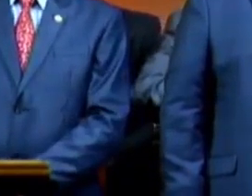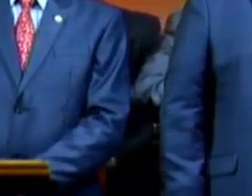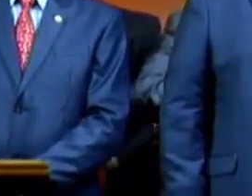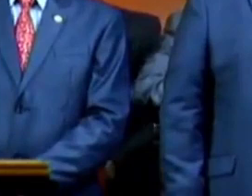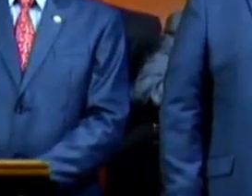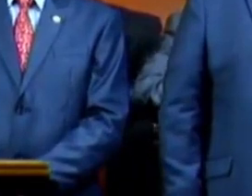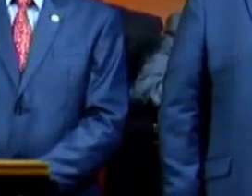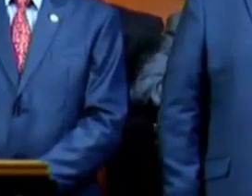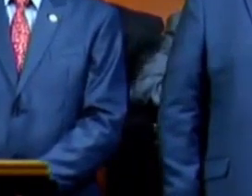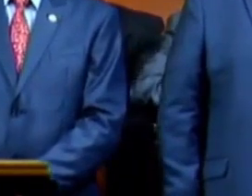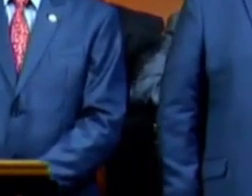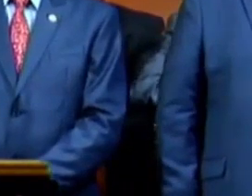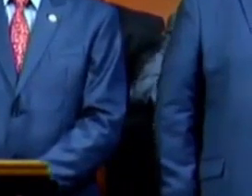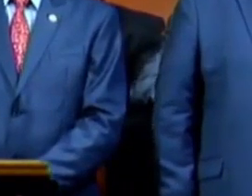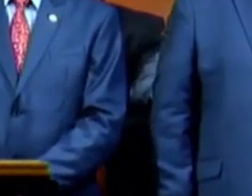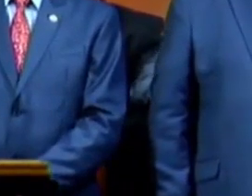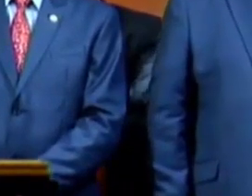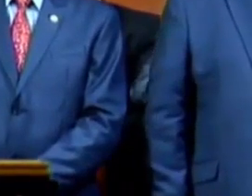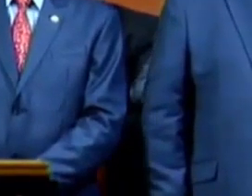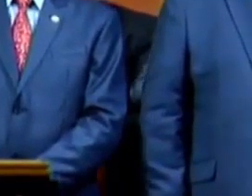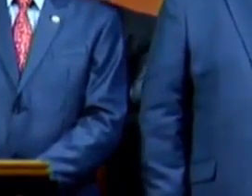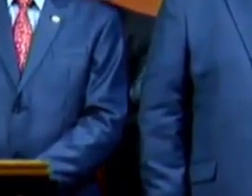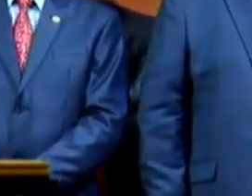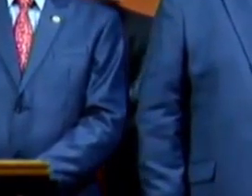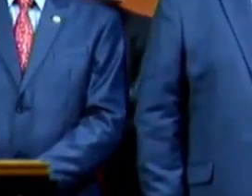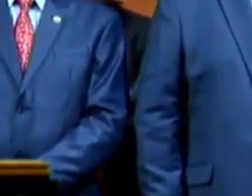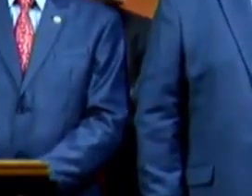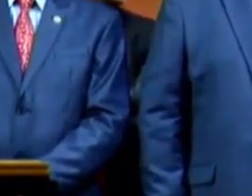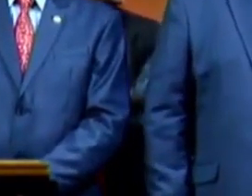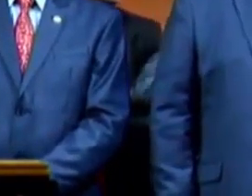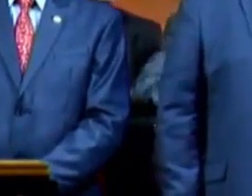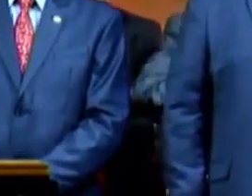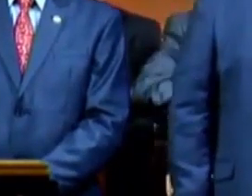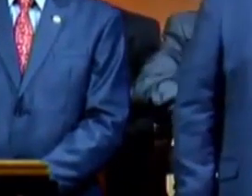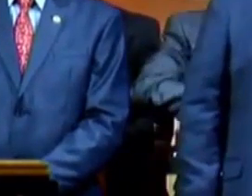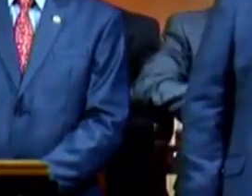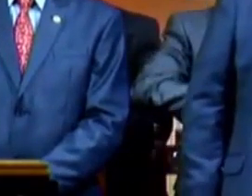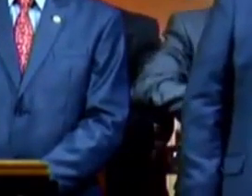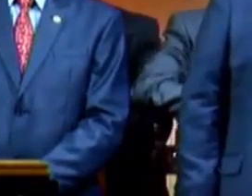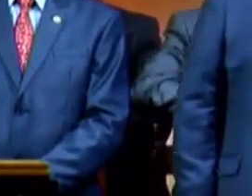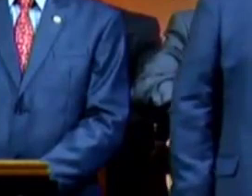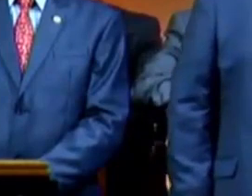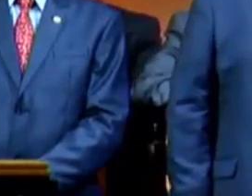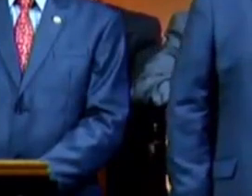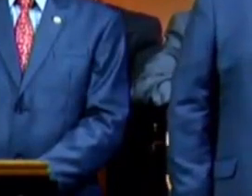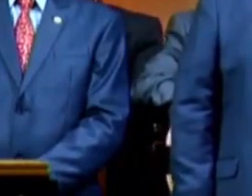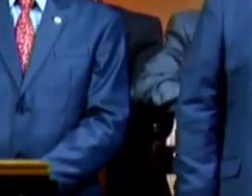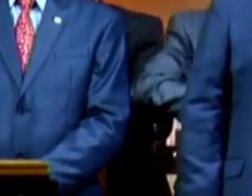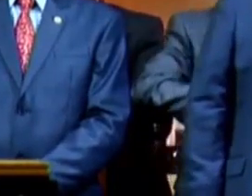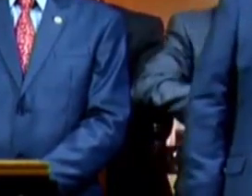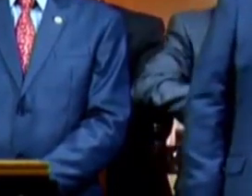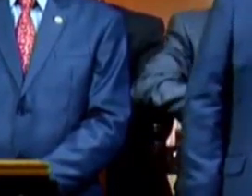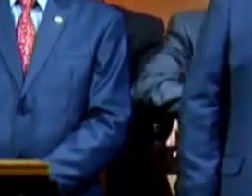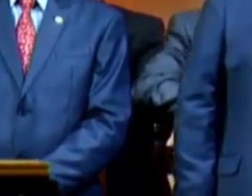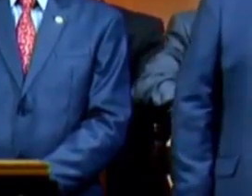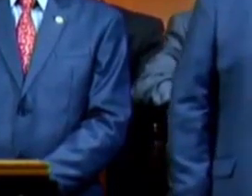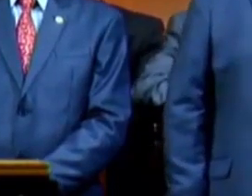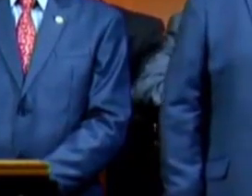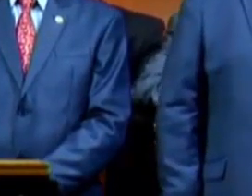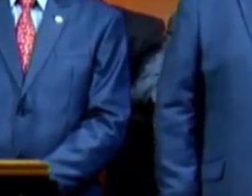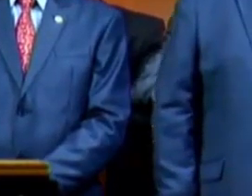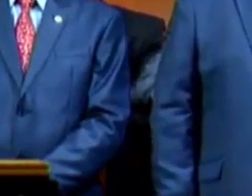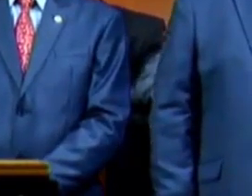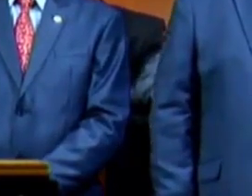é: quem aqui, diante do que Deus falou conosco, você